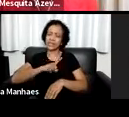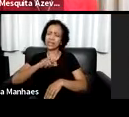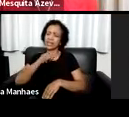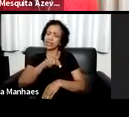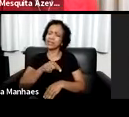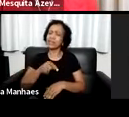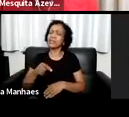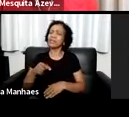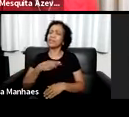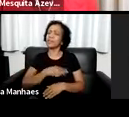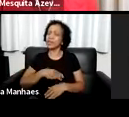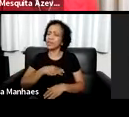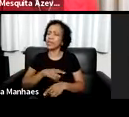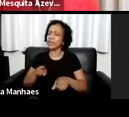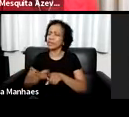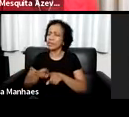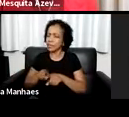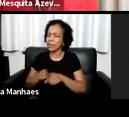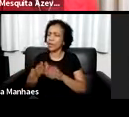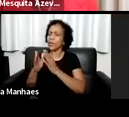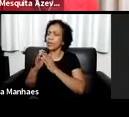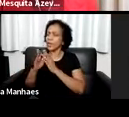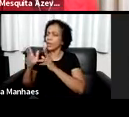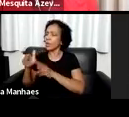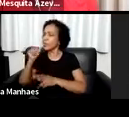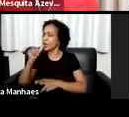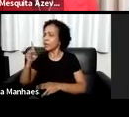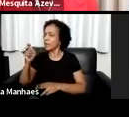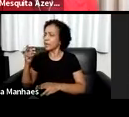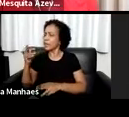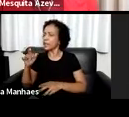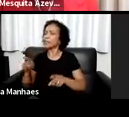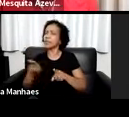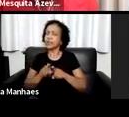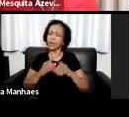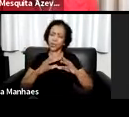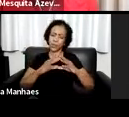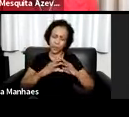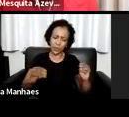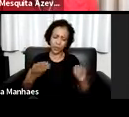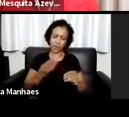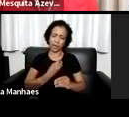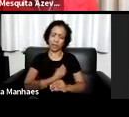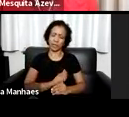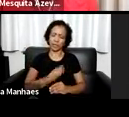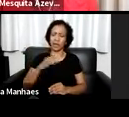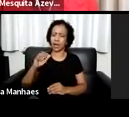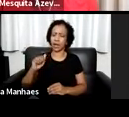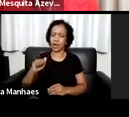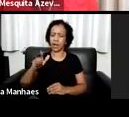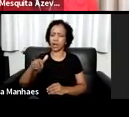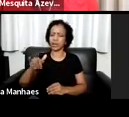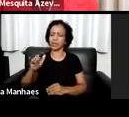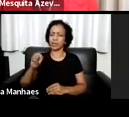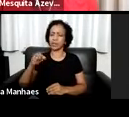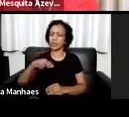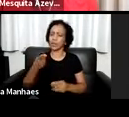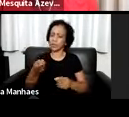oramos pela Patrícia, que o Senhor possa operar a cura na vida do Alisson, Pai, a fim de que ele possa ter a sua